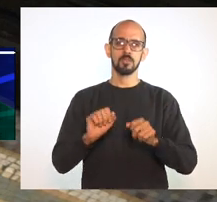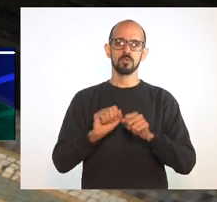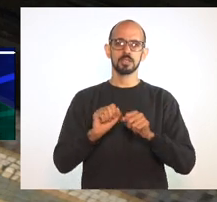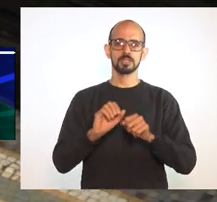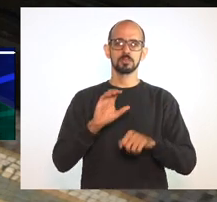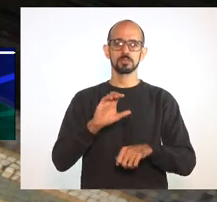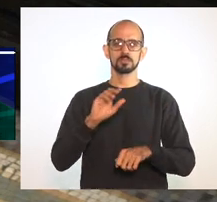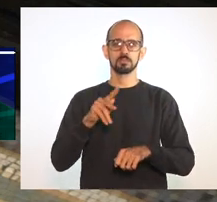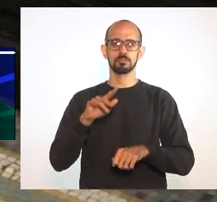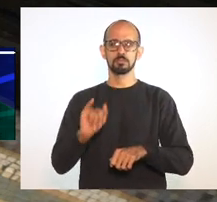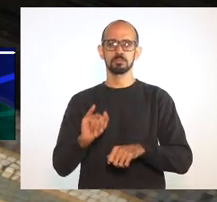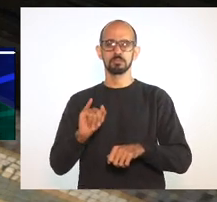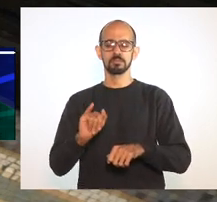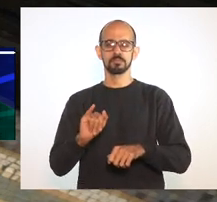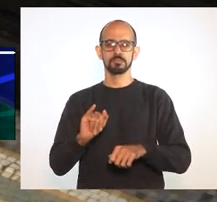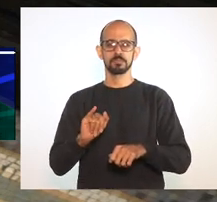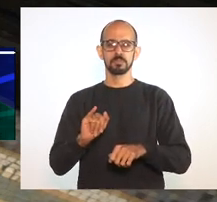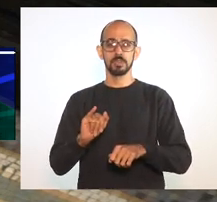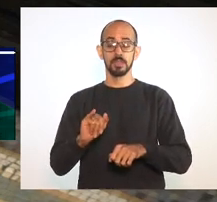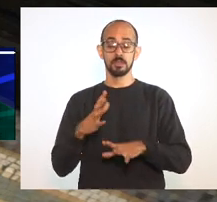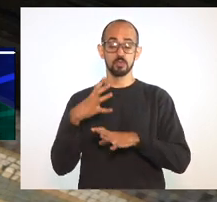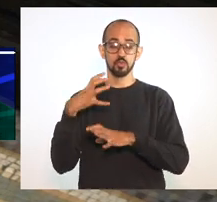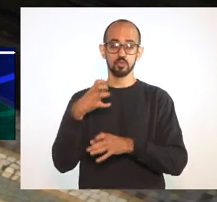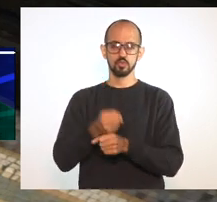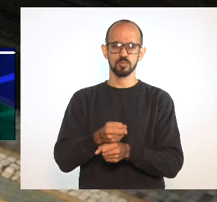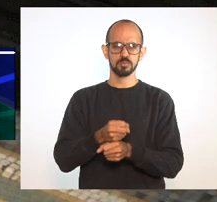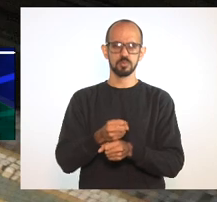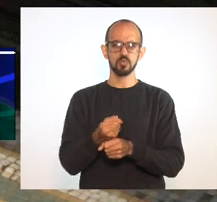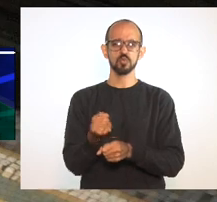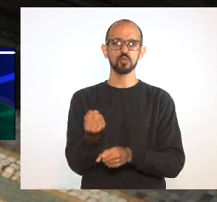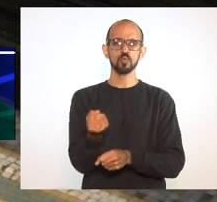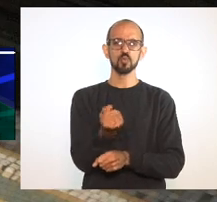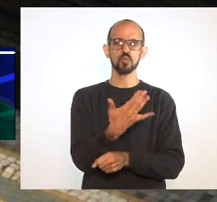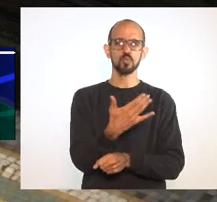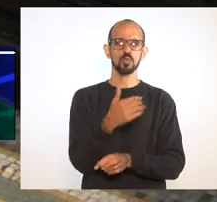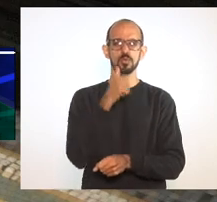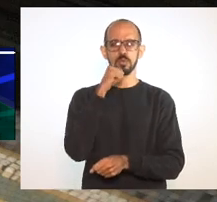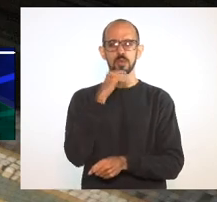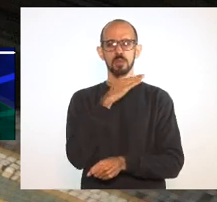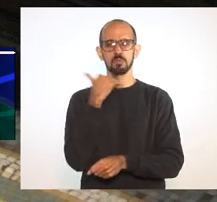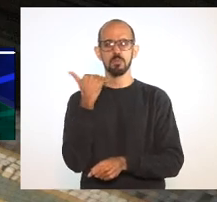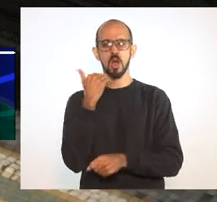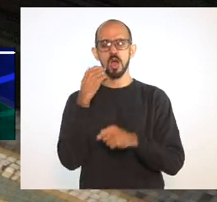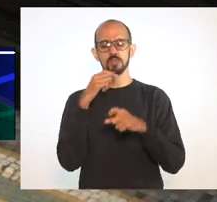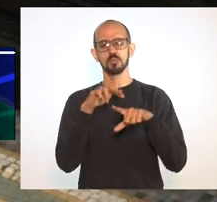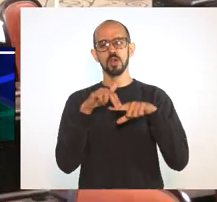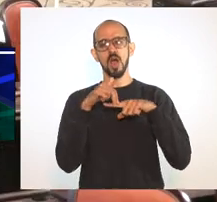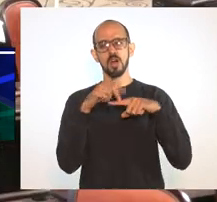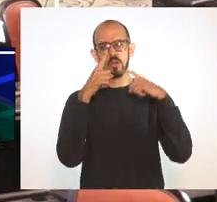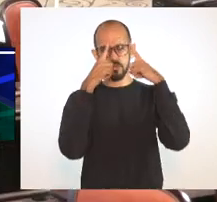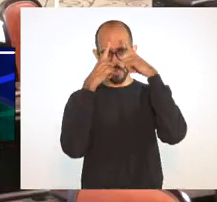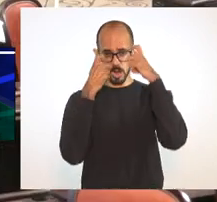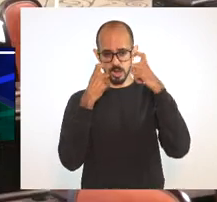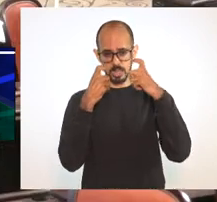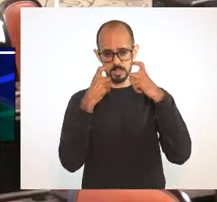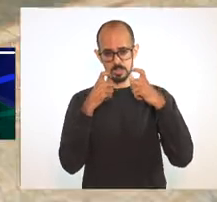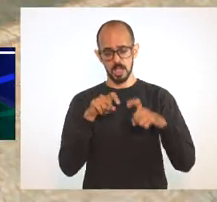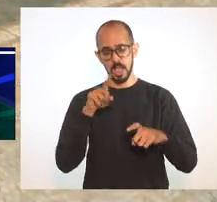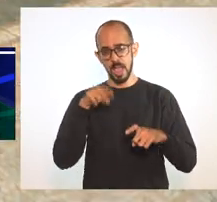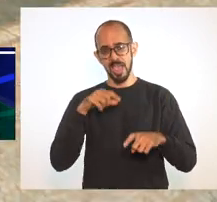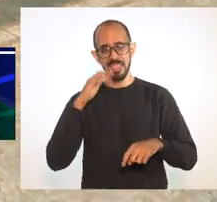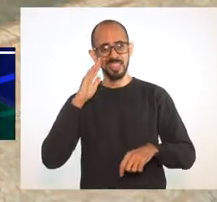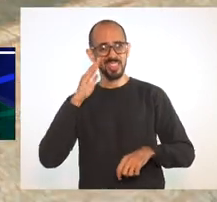que apure os casos de feminicídio. O que é que nós desejamos com isso? Entender